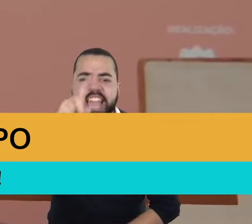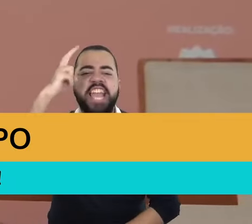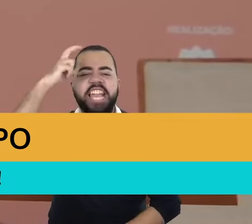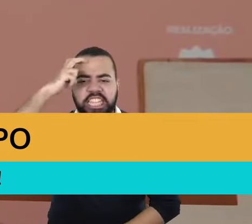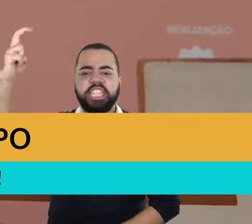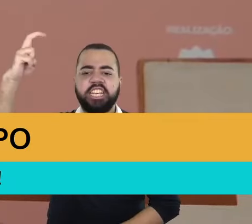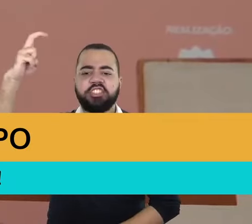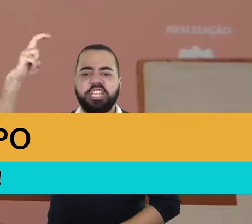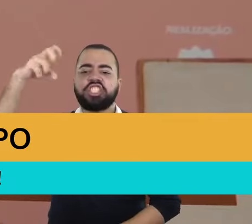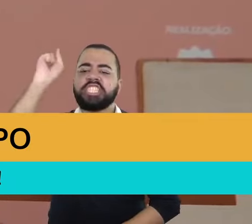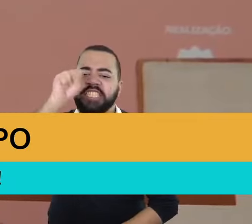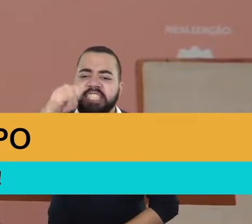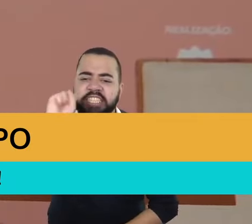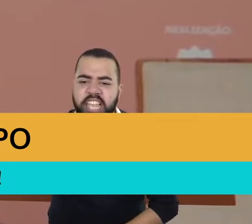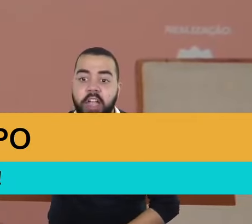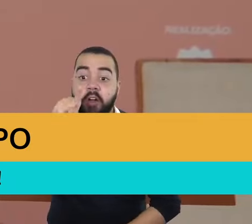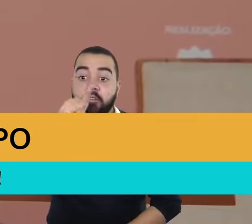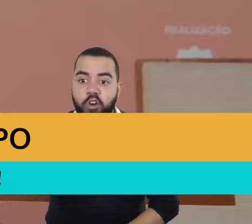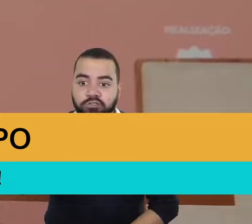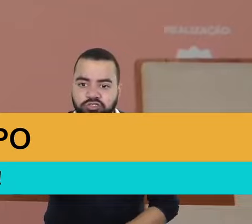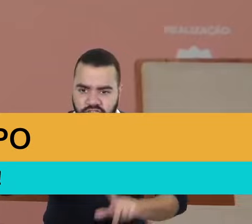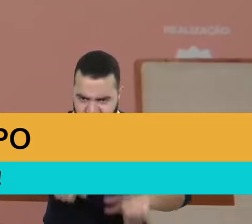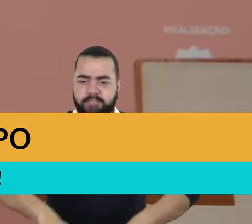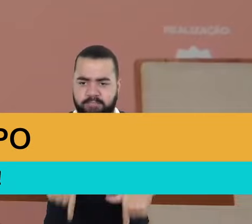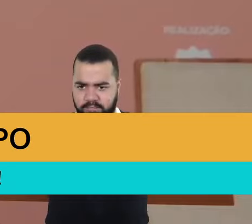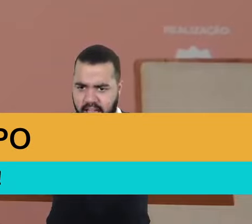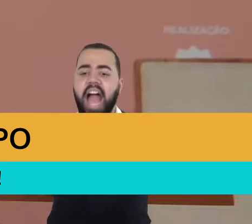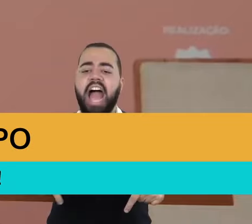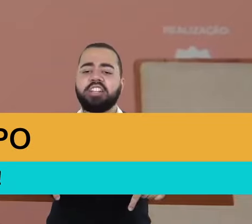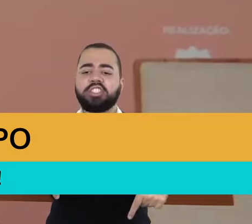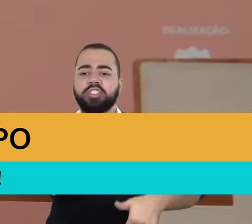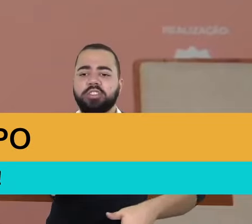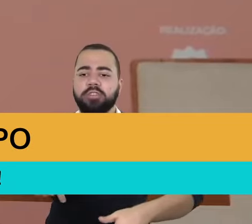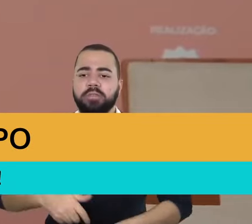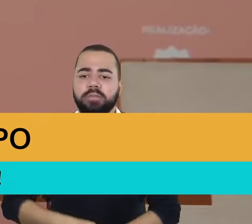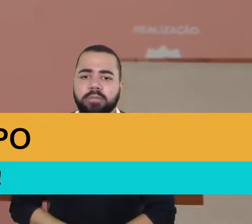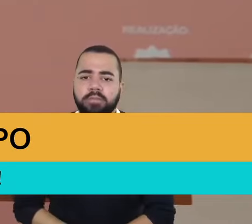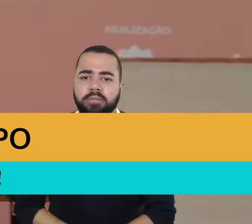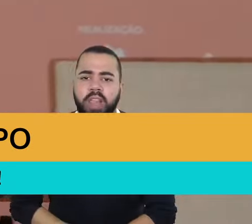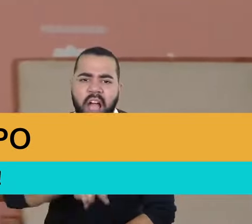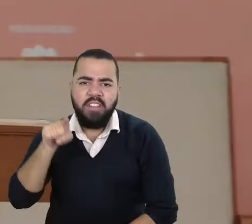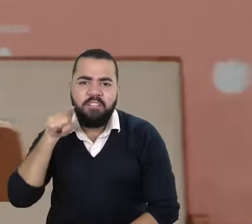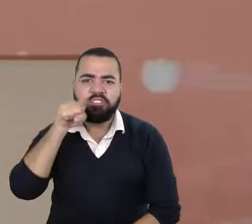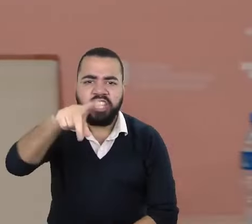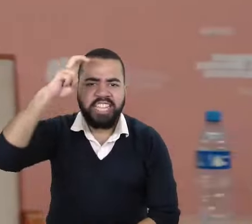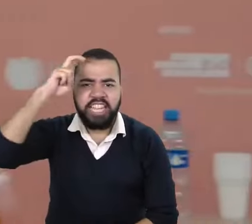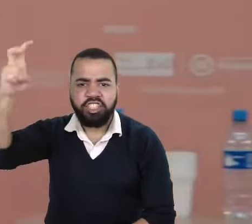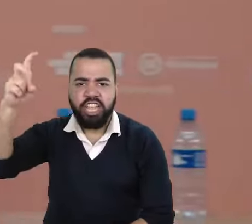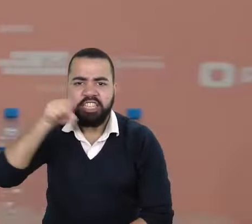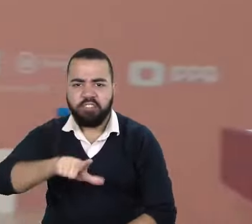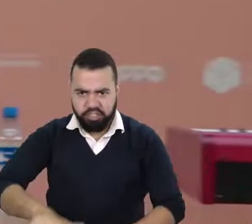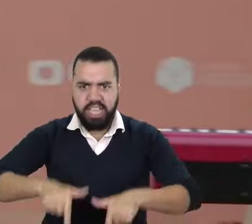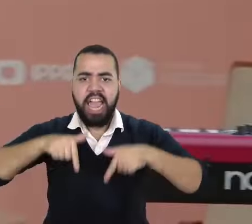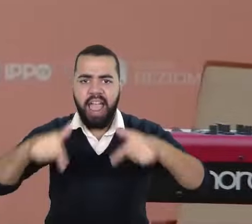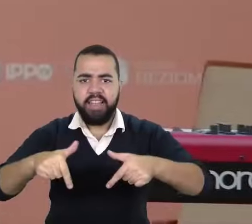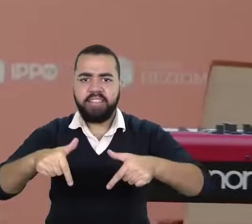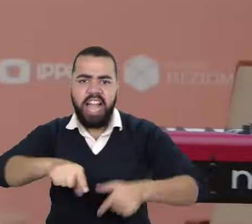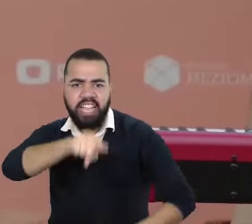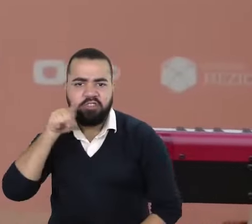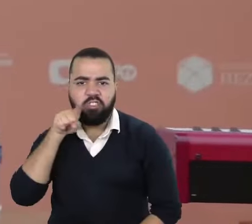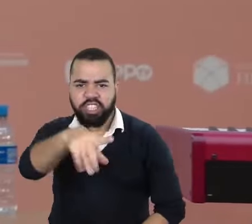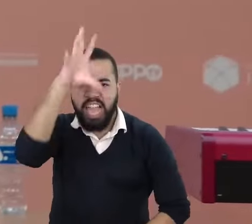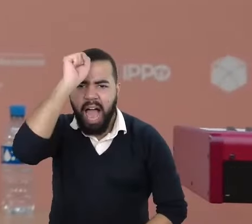inteligente, você é eficaz. Ela falou pra mim isso, você acredita? Você é muito inteligente, você é eficaz,